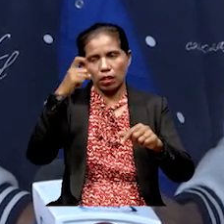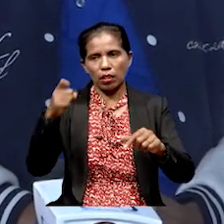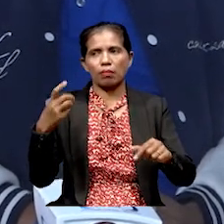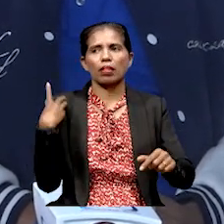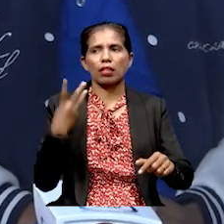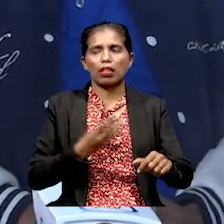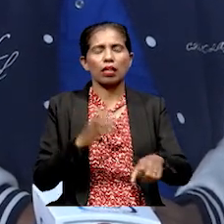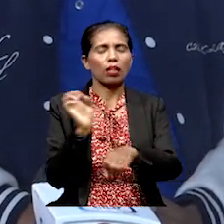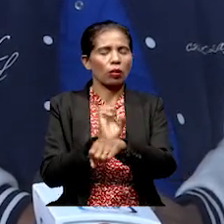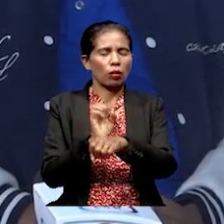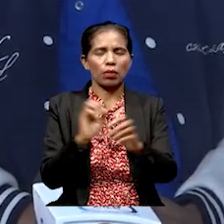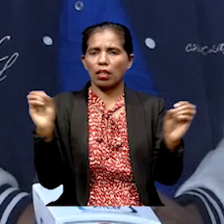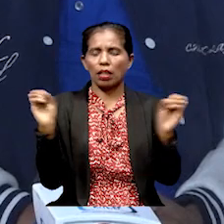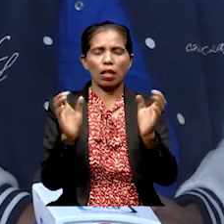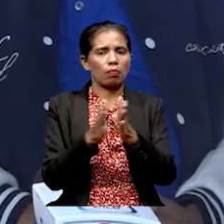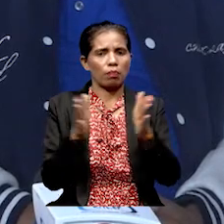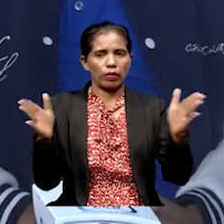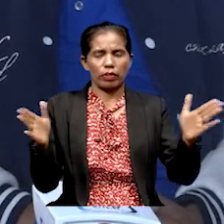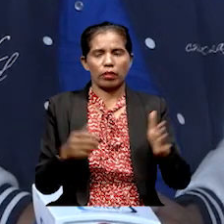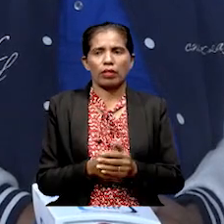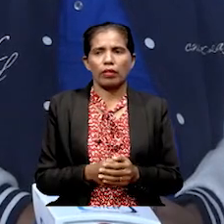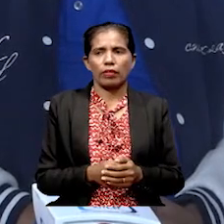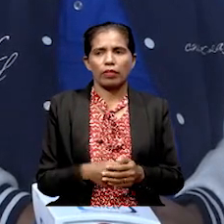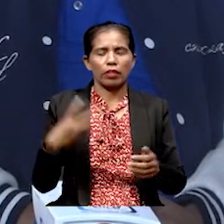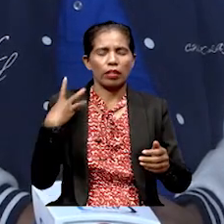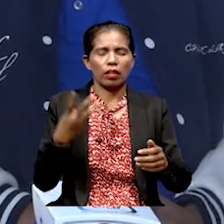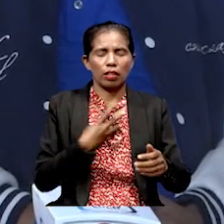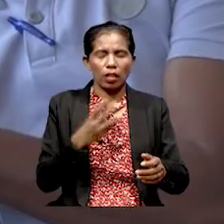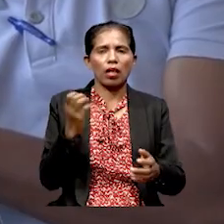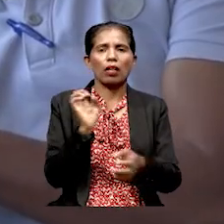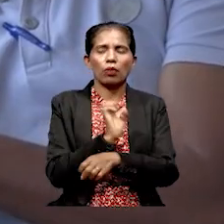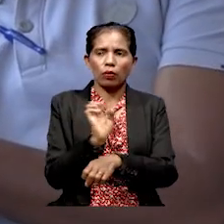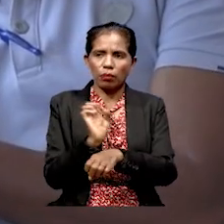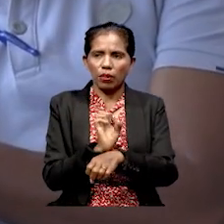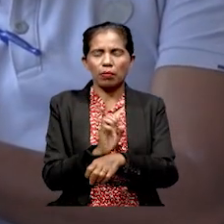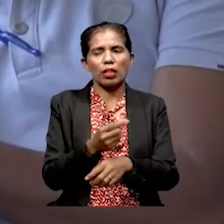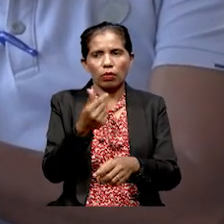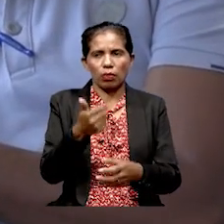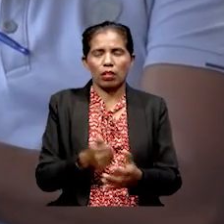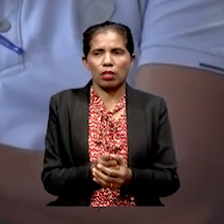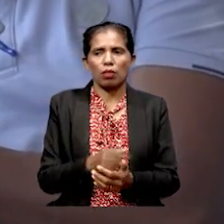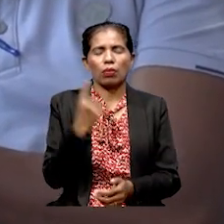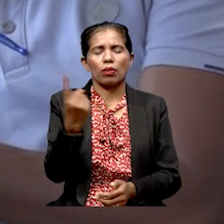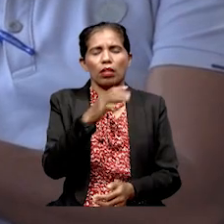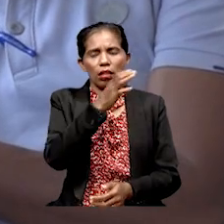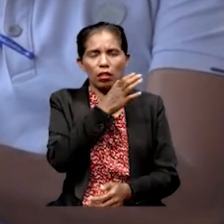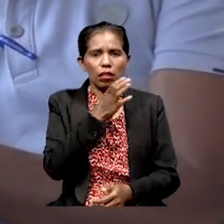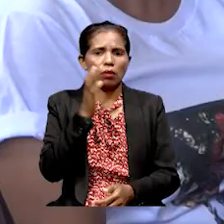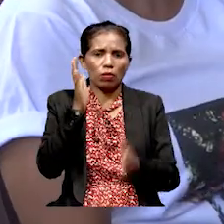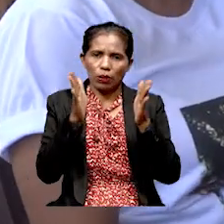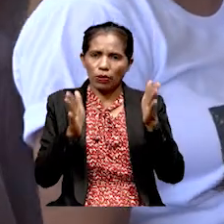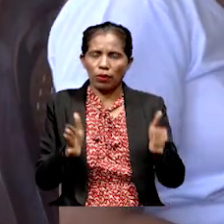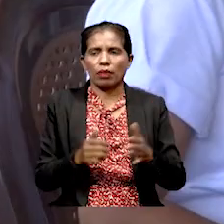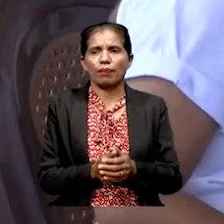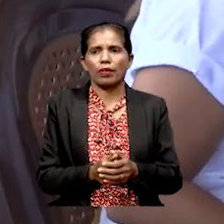lá do Umboto. Leu a economia subsistência, né? Agricultura. Então, o instrumento